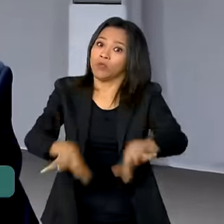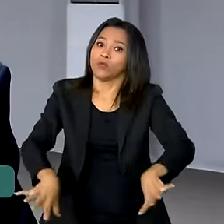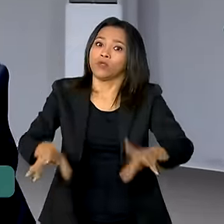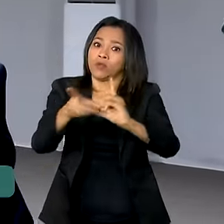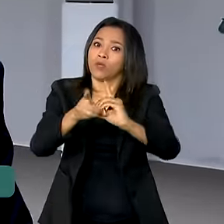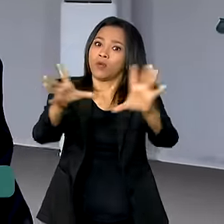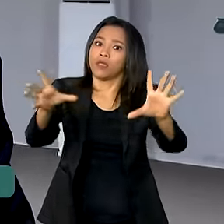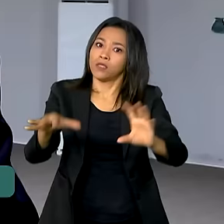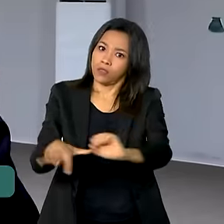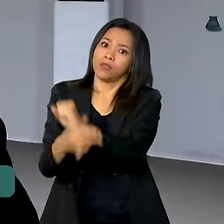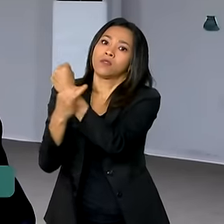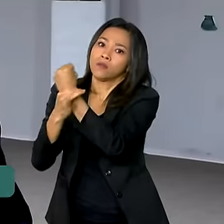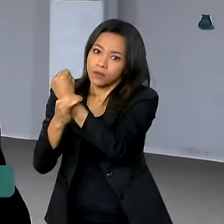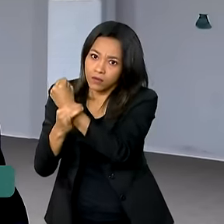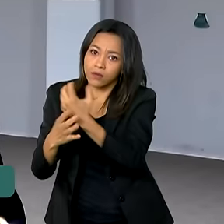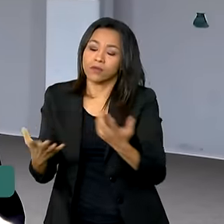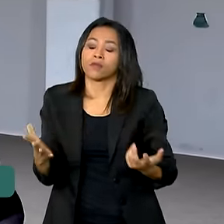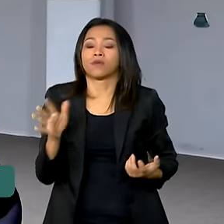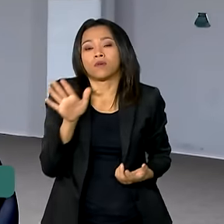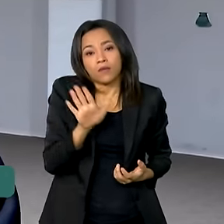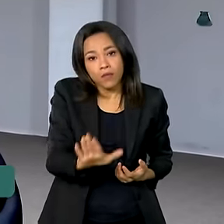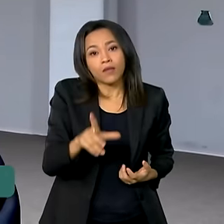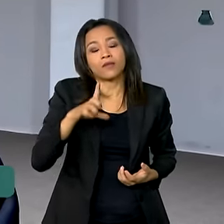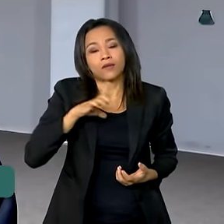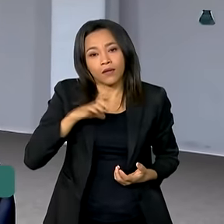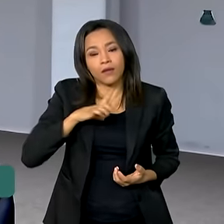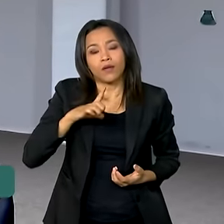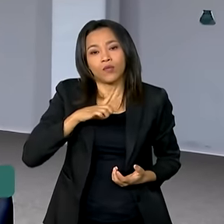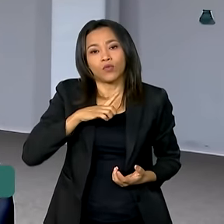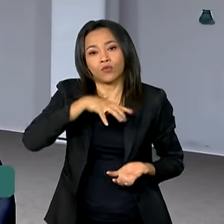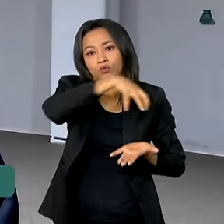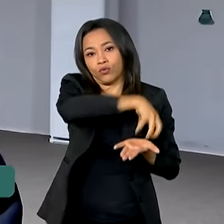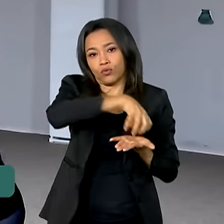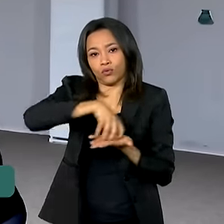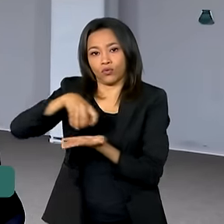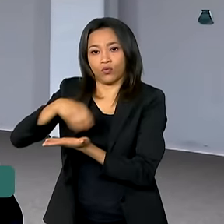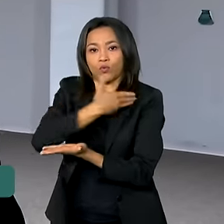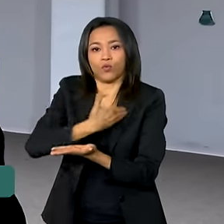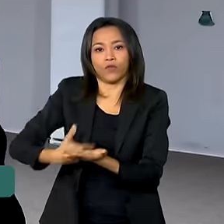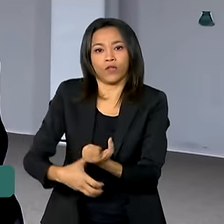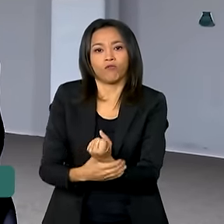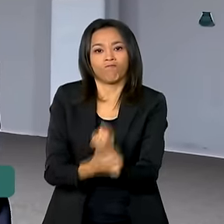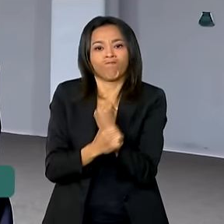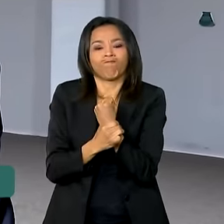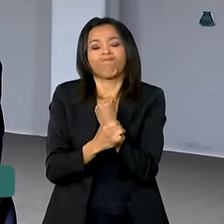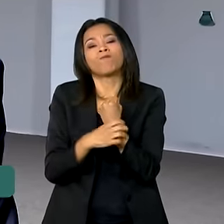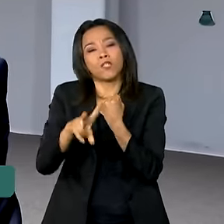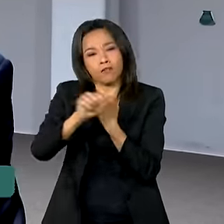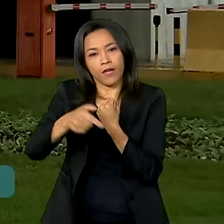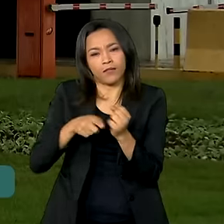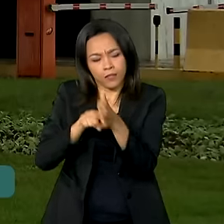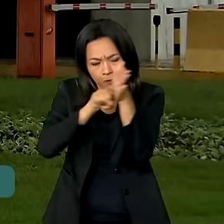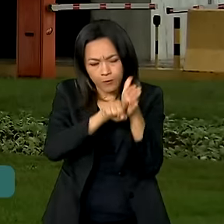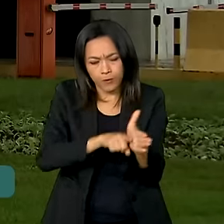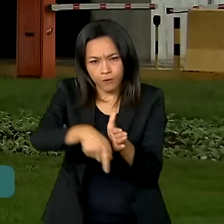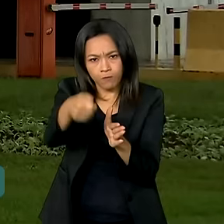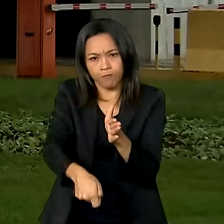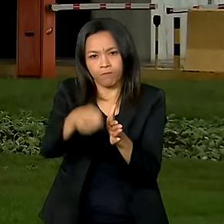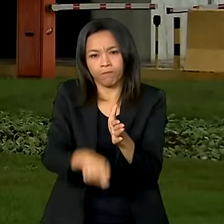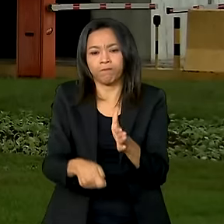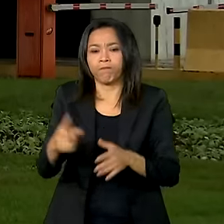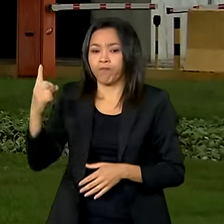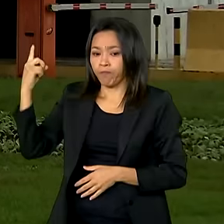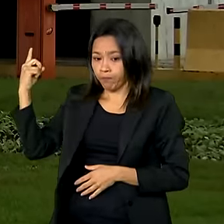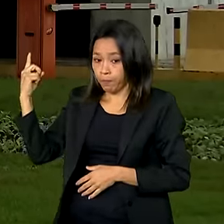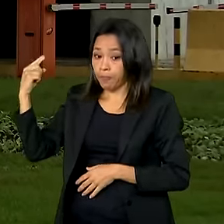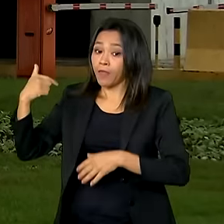comprometem a segurança. Mas nós temos instituições sólidas e a apuração será rigorosa. O expediente no